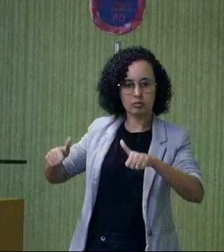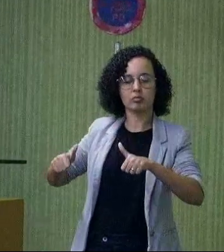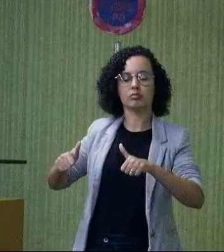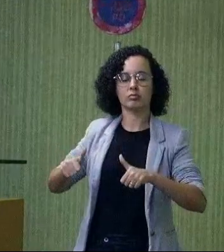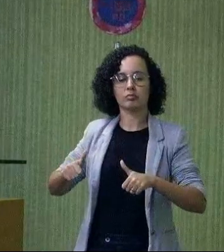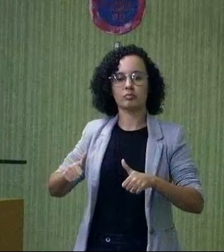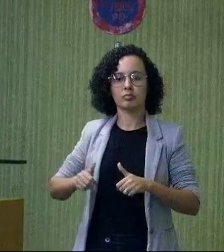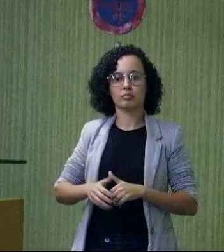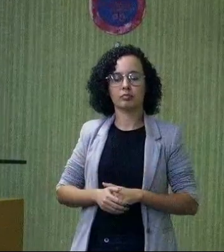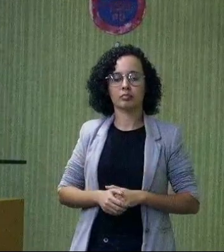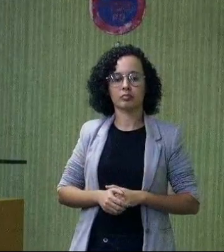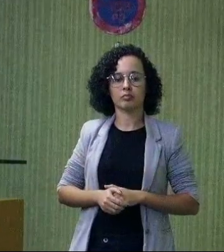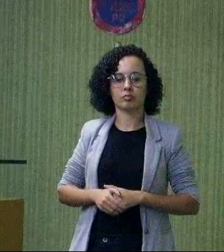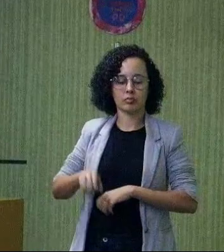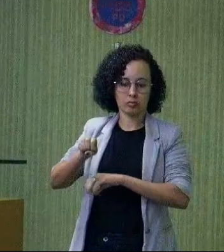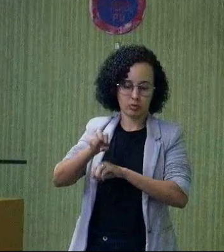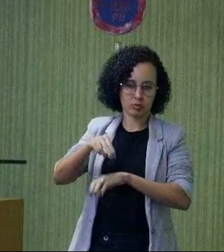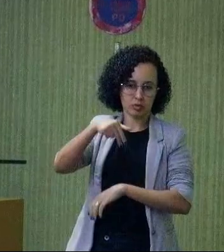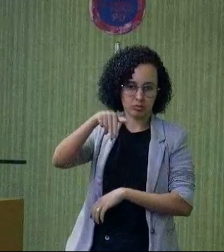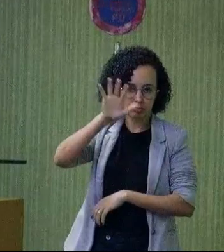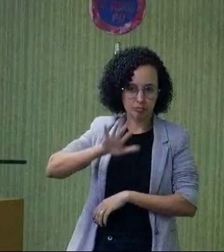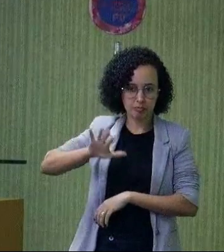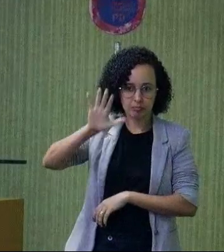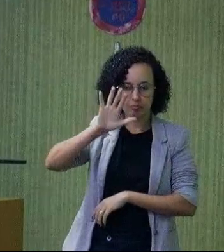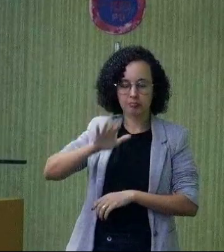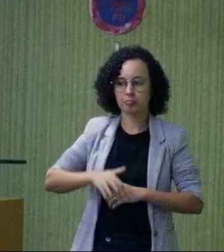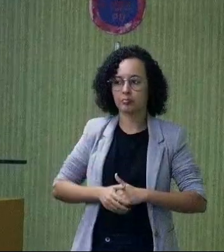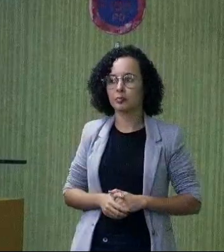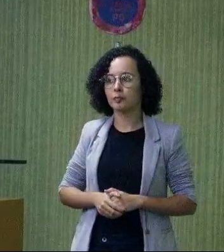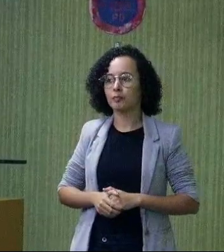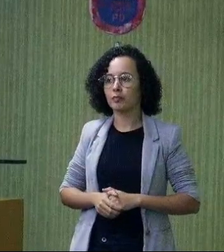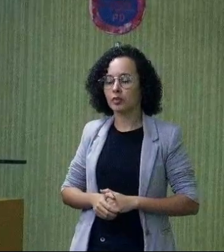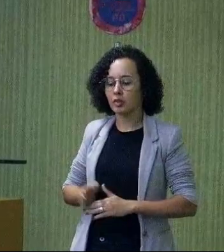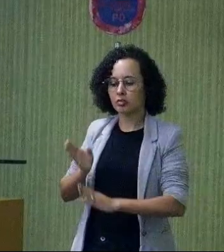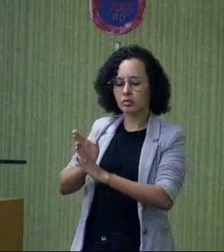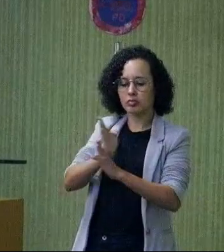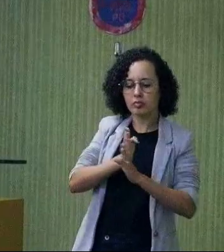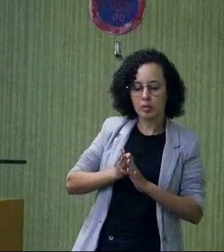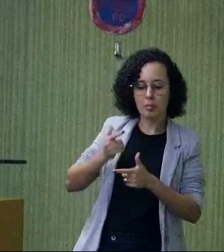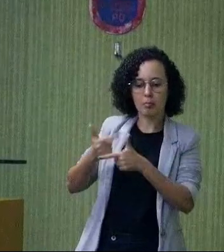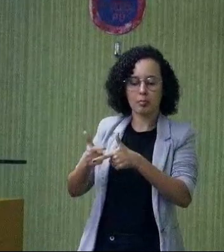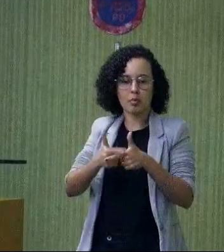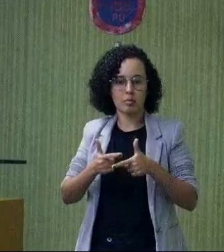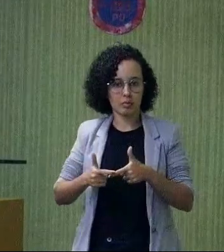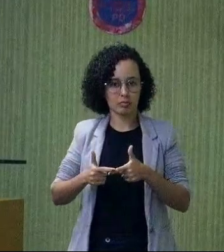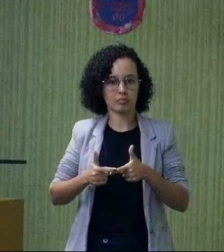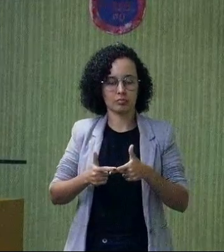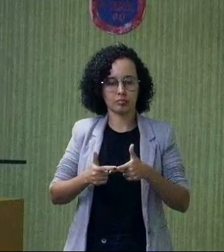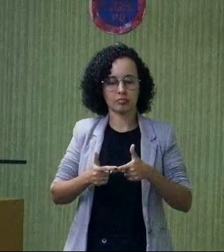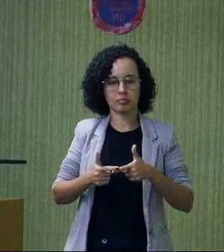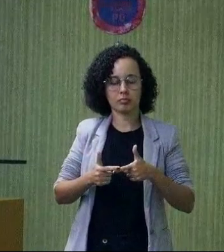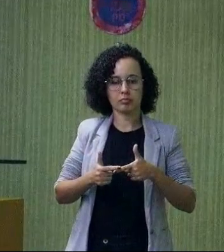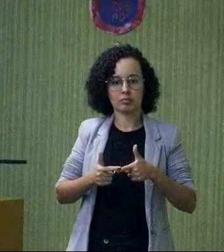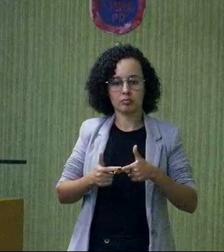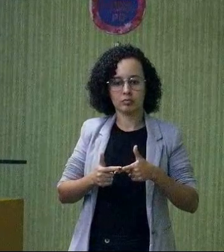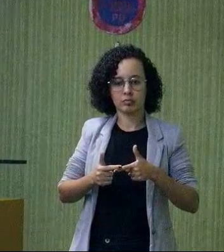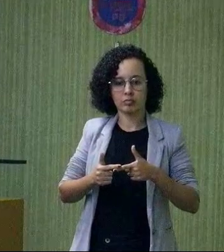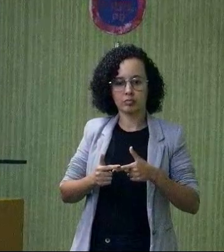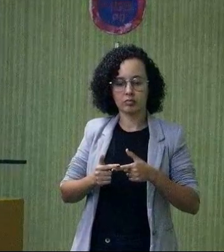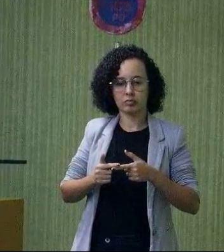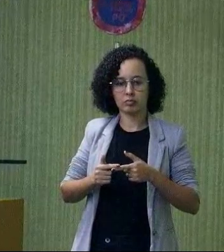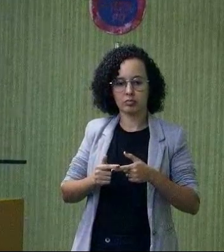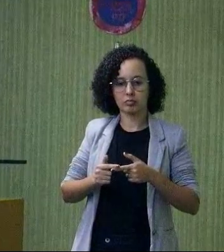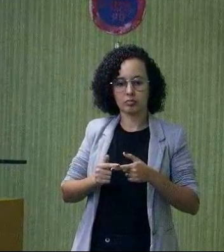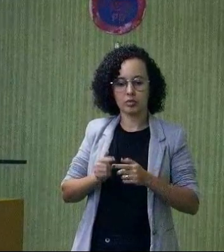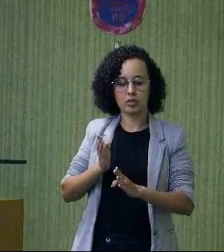eh Nacional né tentando identificar os principais problemas né e buscando apontar